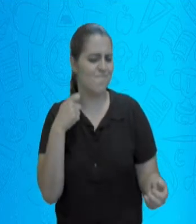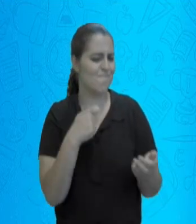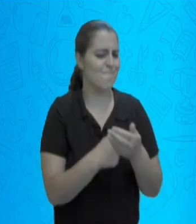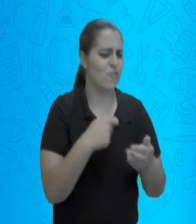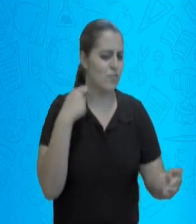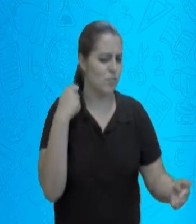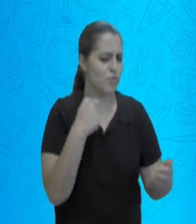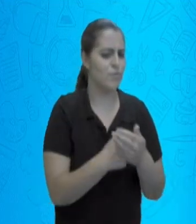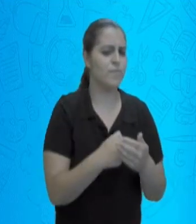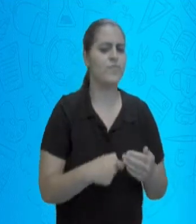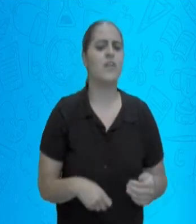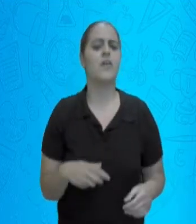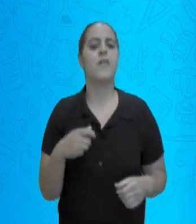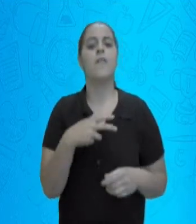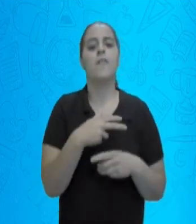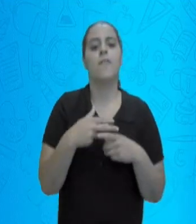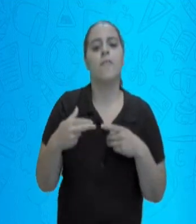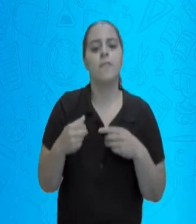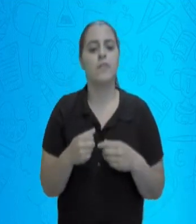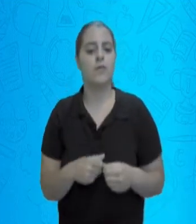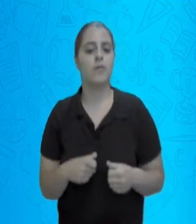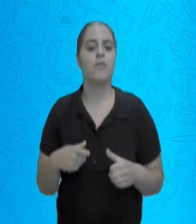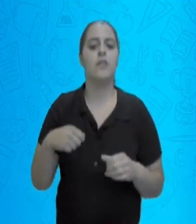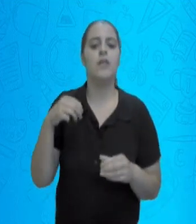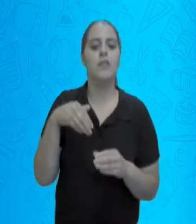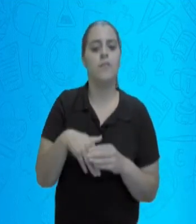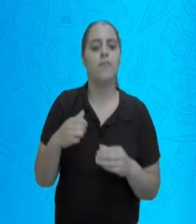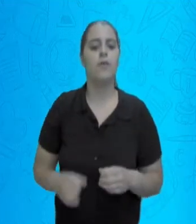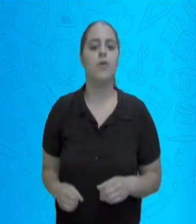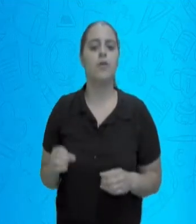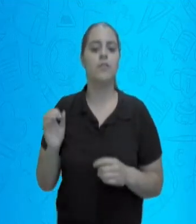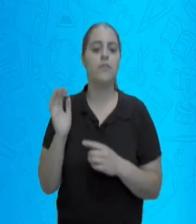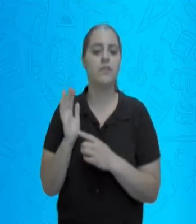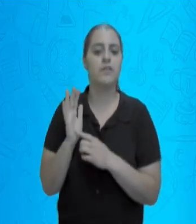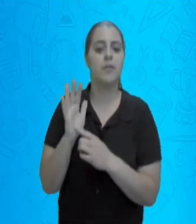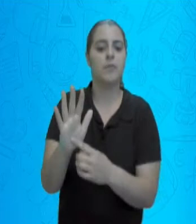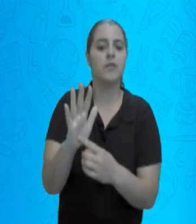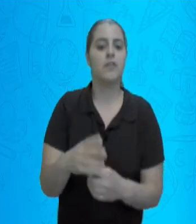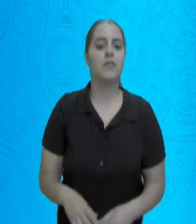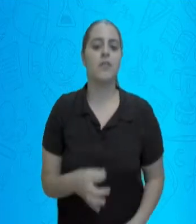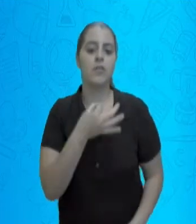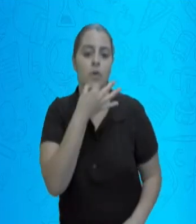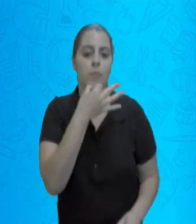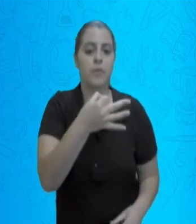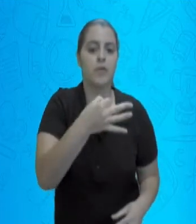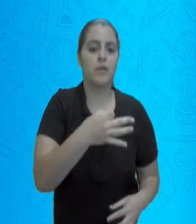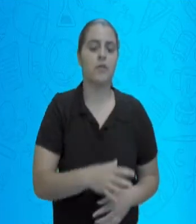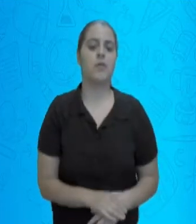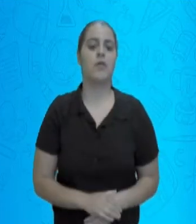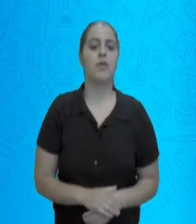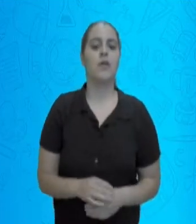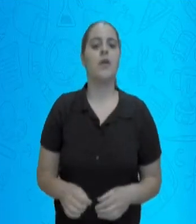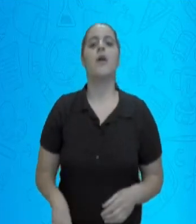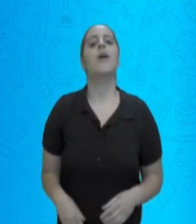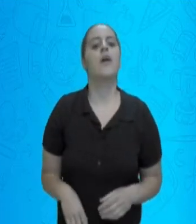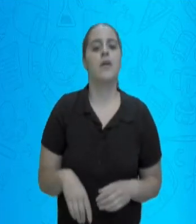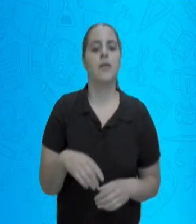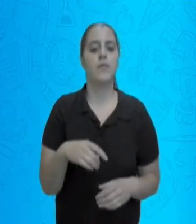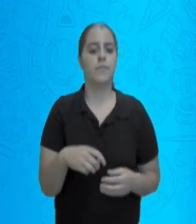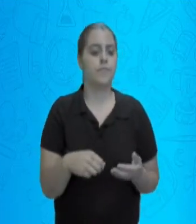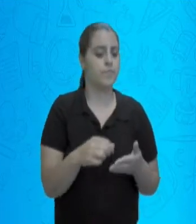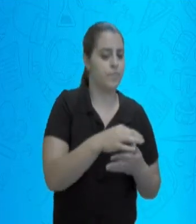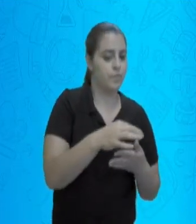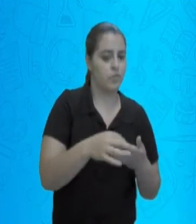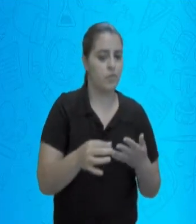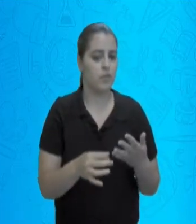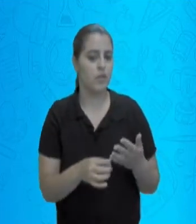luta. Então, o voto é uma forma de exercer o meu direito. Então, eu tenho como dever do meu país.